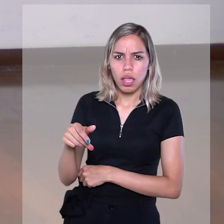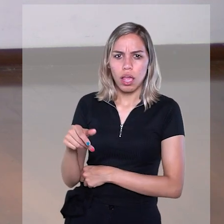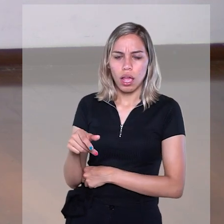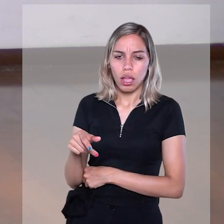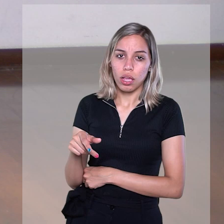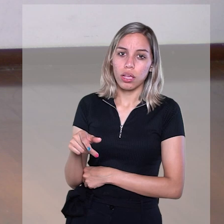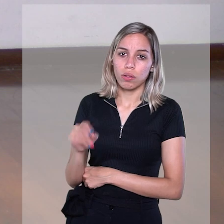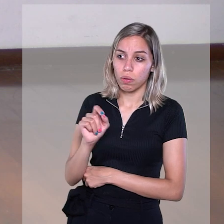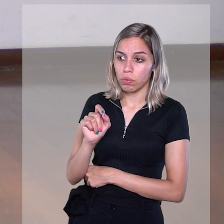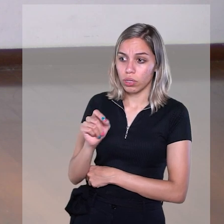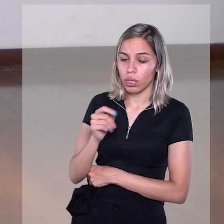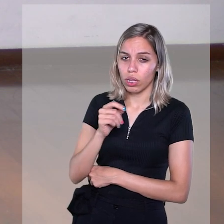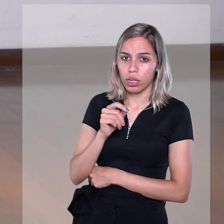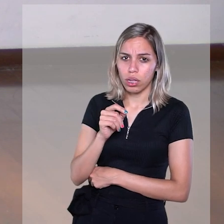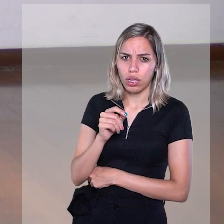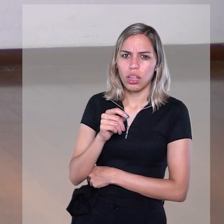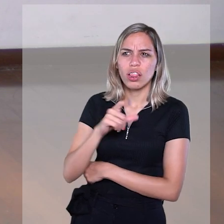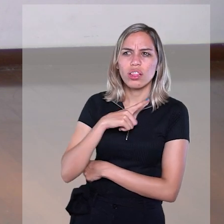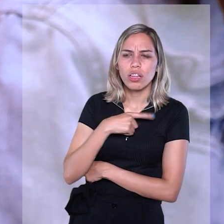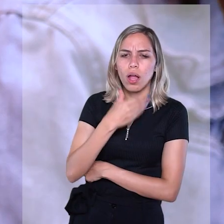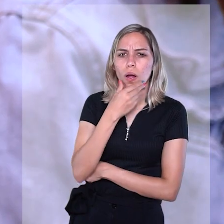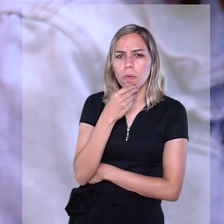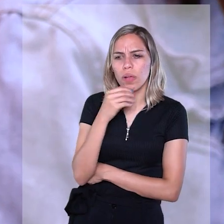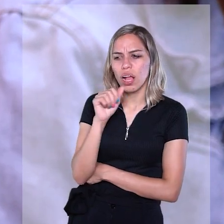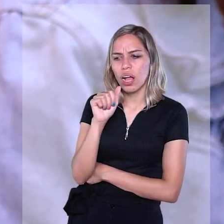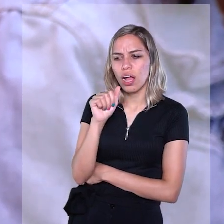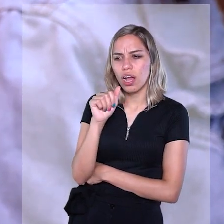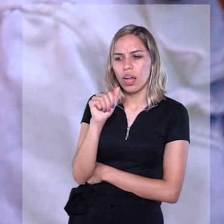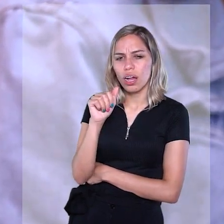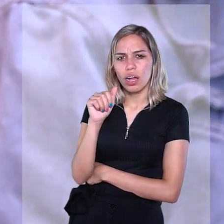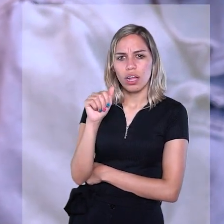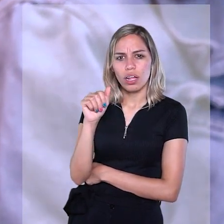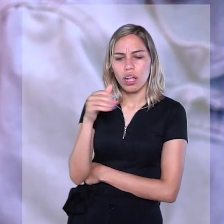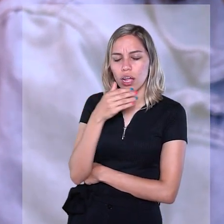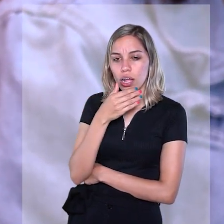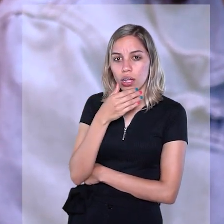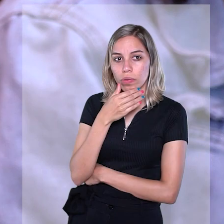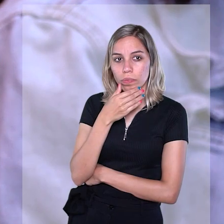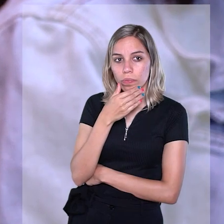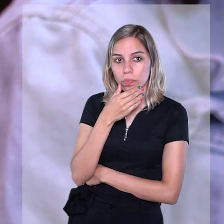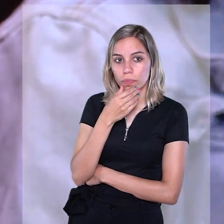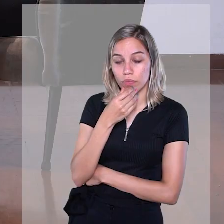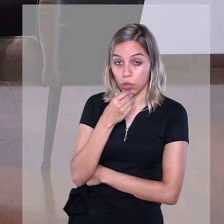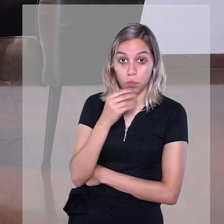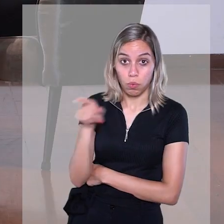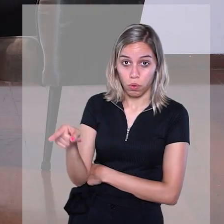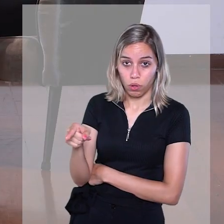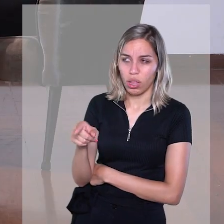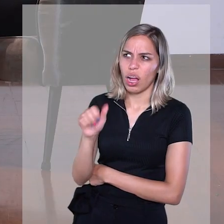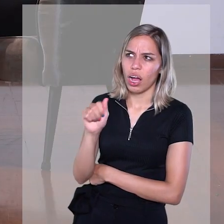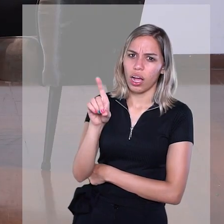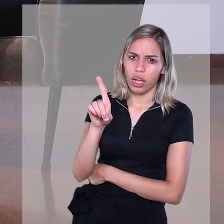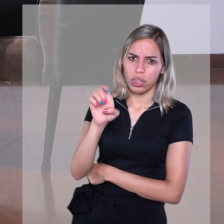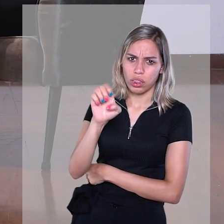né? Na plateia, uma espectadora sorri enquanto ouve a palestra de Ricardo. Não, João Cabral faz o poema. Eu acho que o Ademir